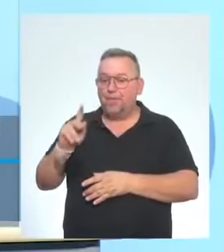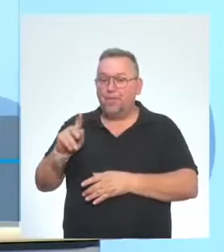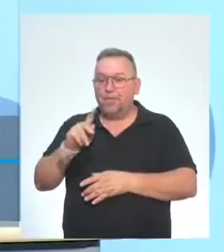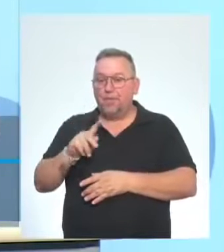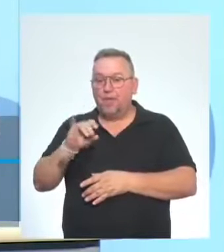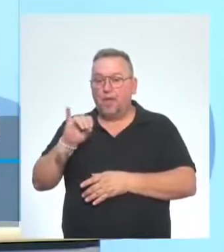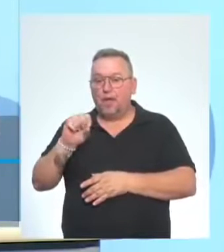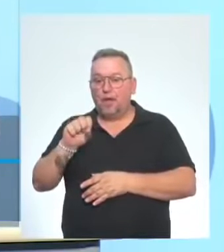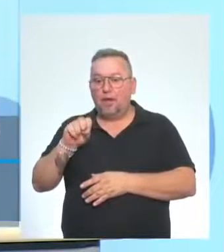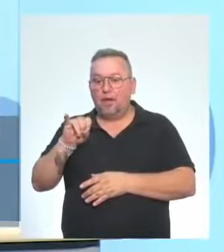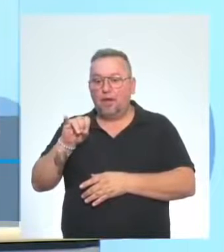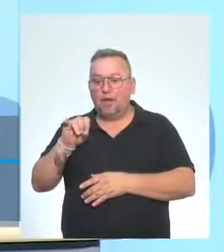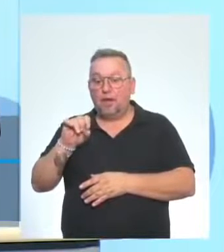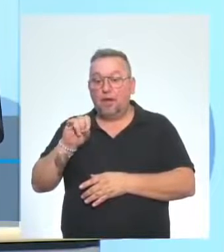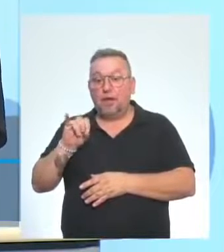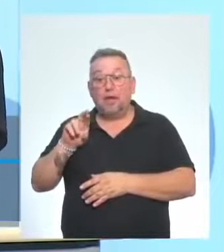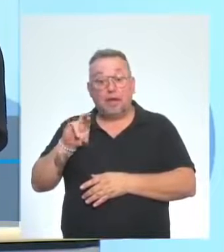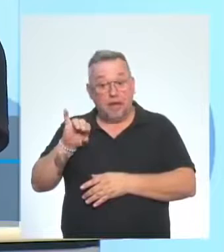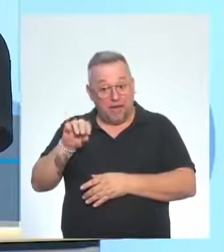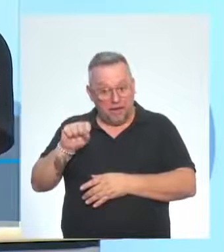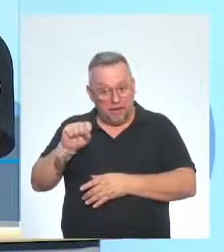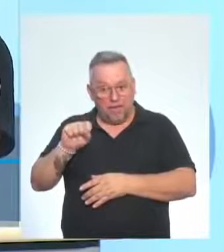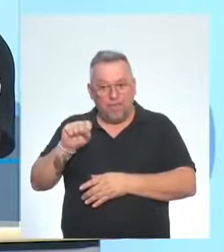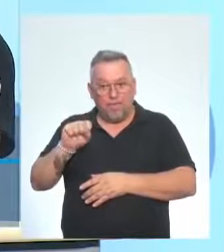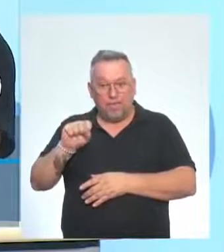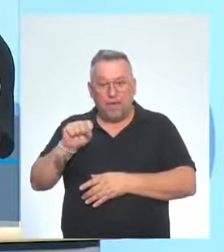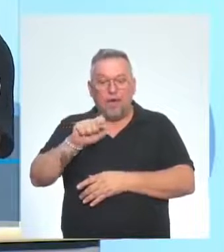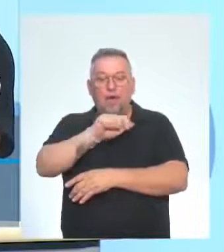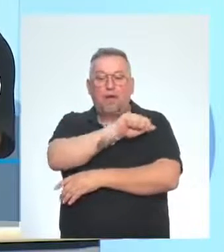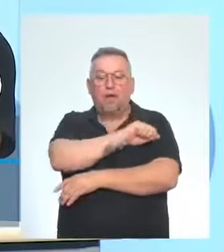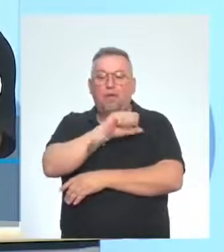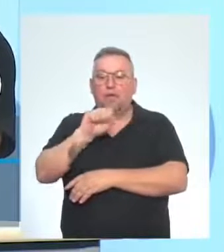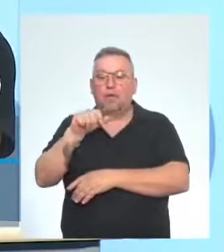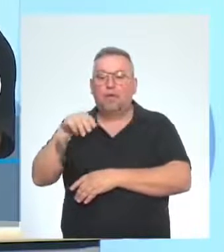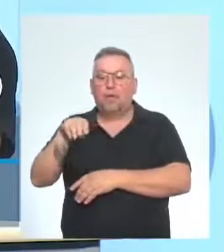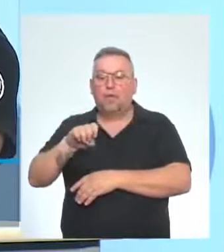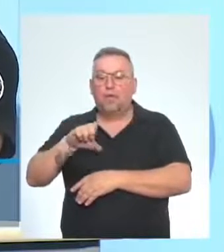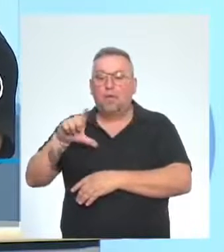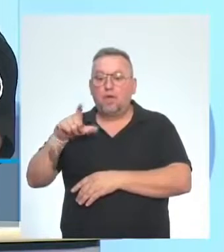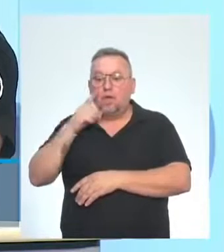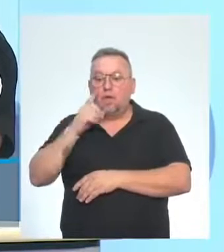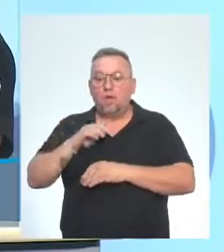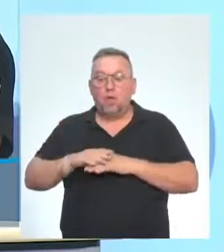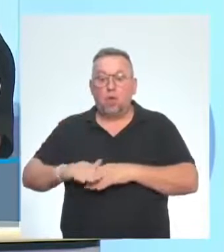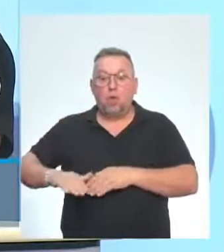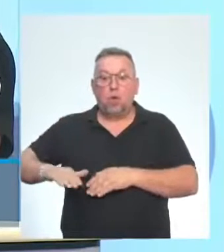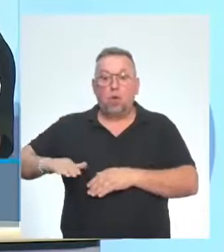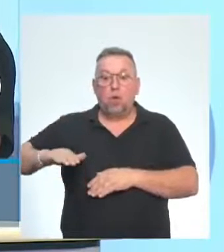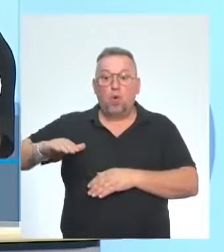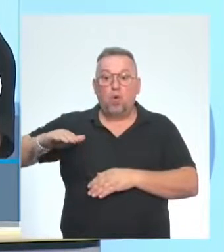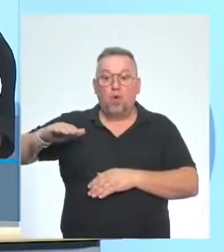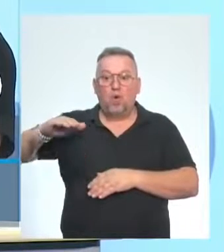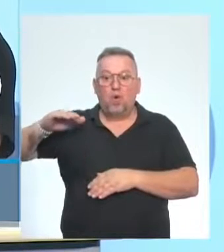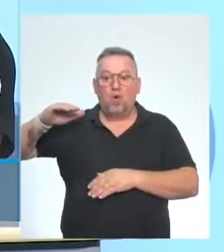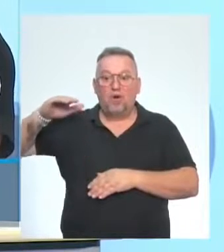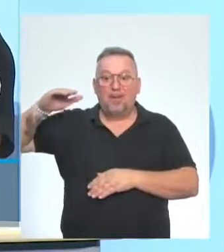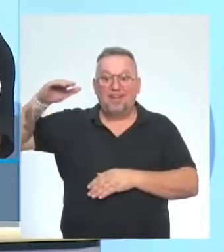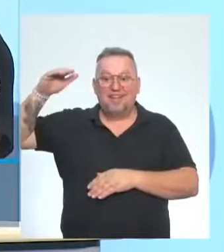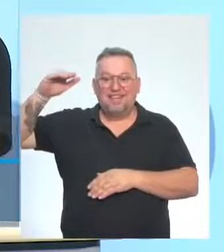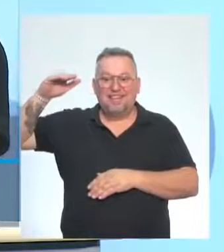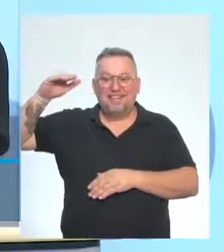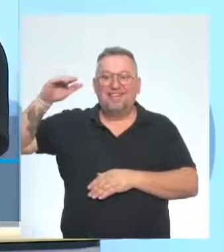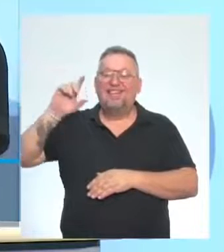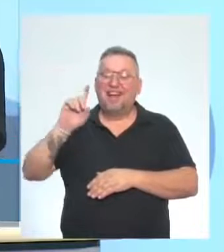professora Iris aqui, o aluno Samuel colocando crescimento, né, uma Olha, palavra aí importante